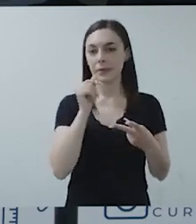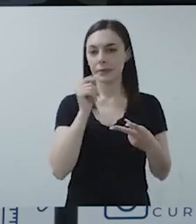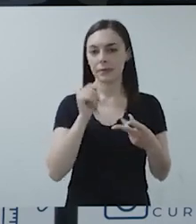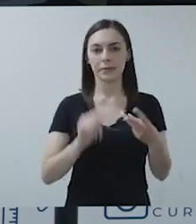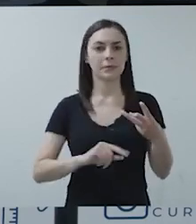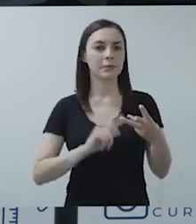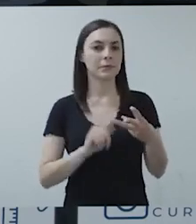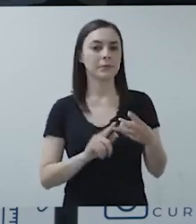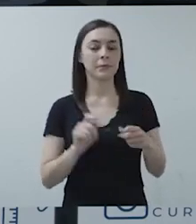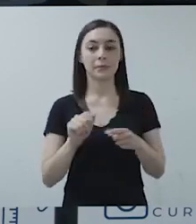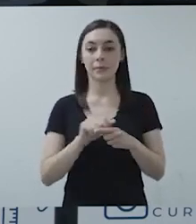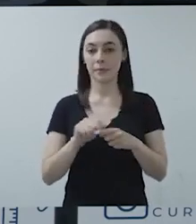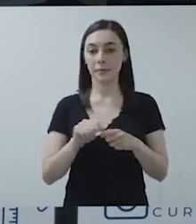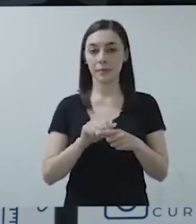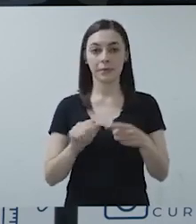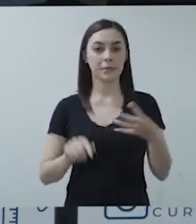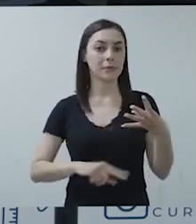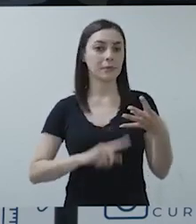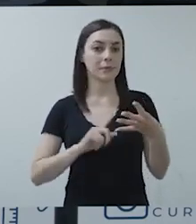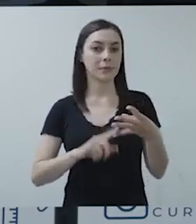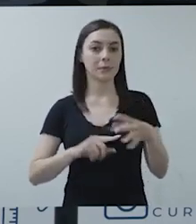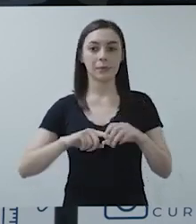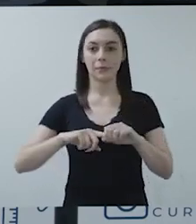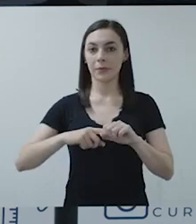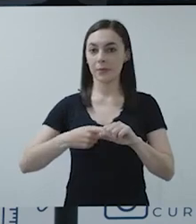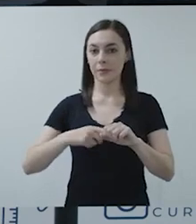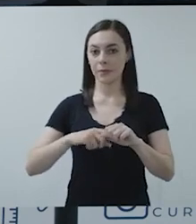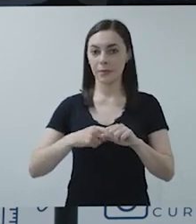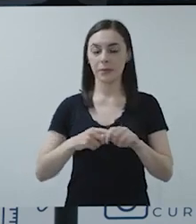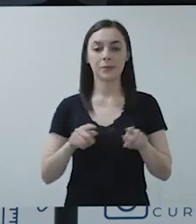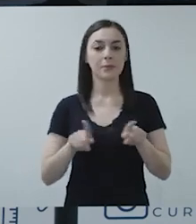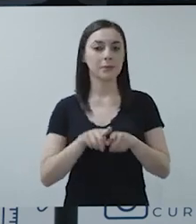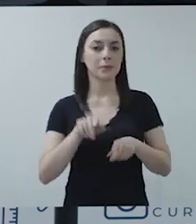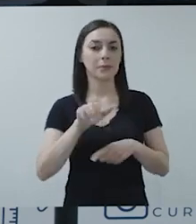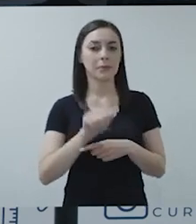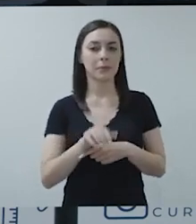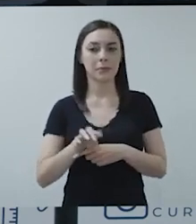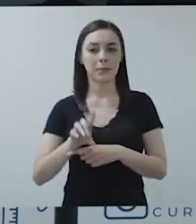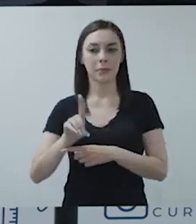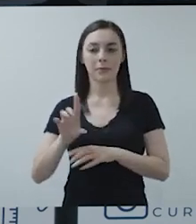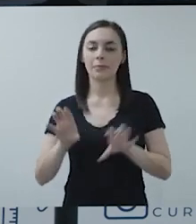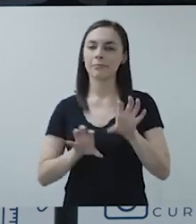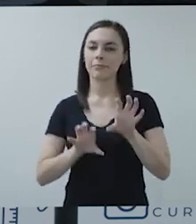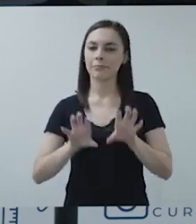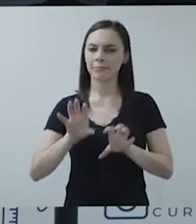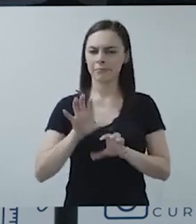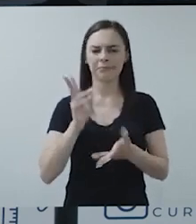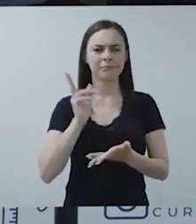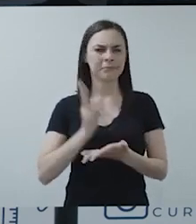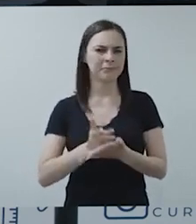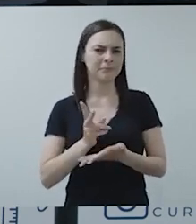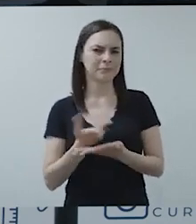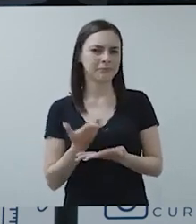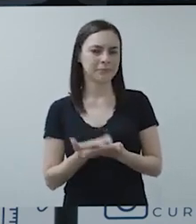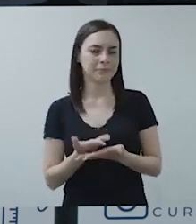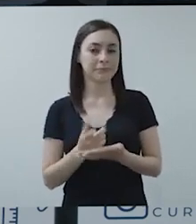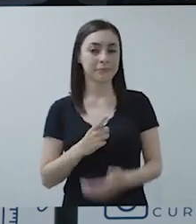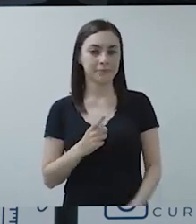borracha, apontador e o alfabeto móvel, nosso companheiro aí de todas as